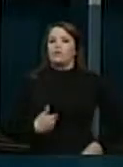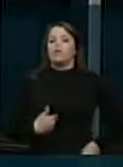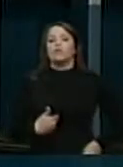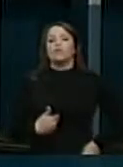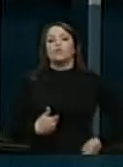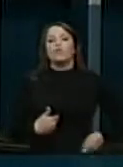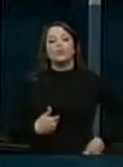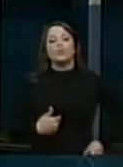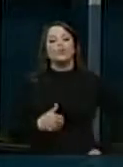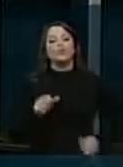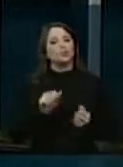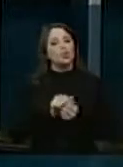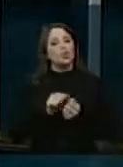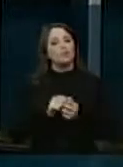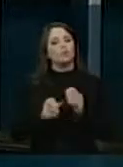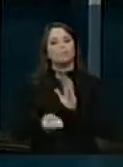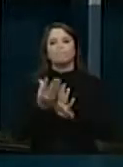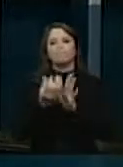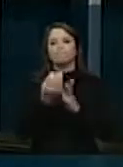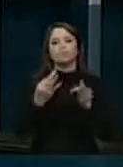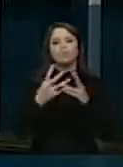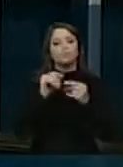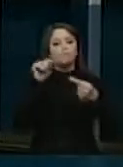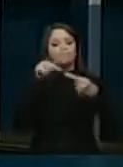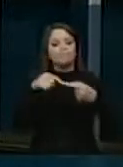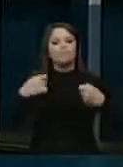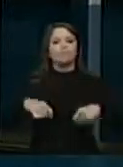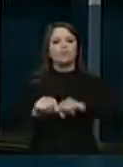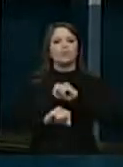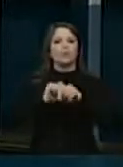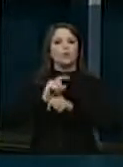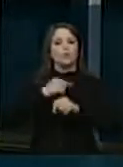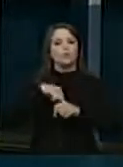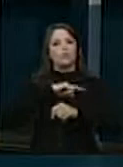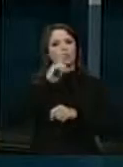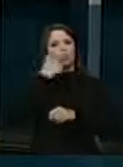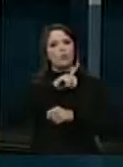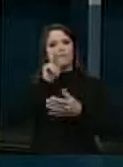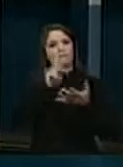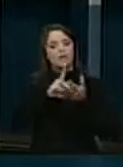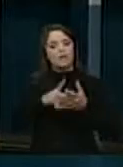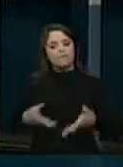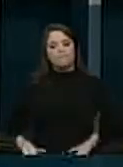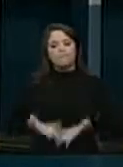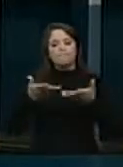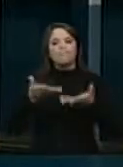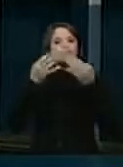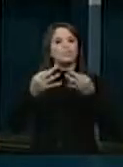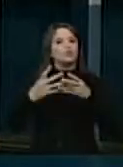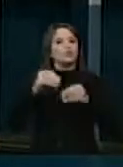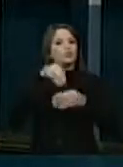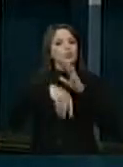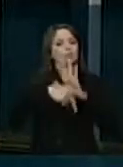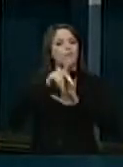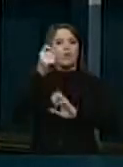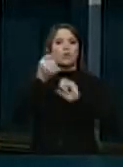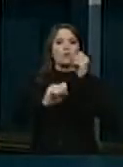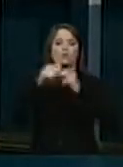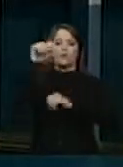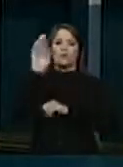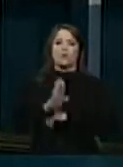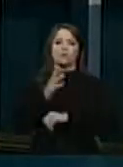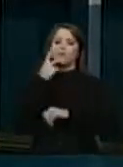com o setor produtivo, devem ser feitos no sentido de que possamos, de fato, alavancar novamente o setor industrial do